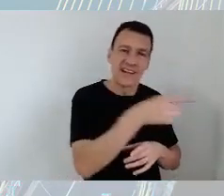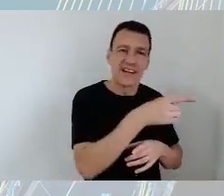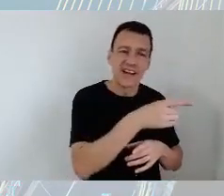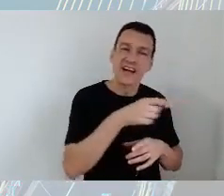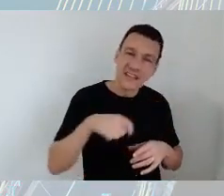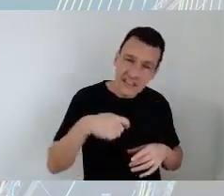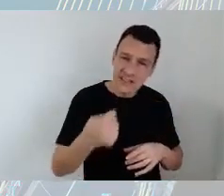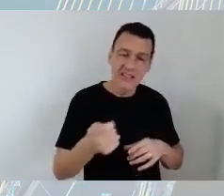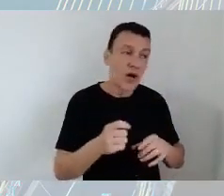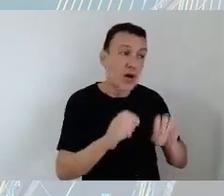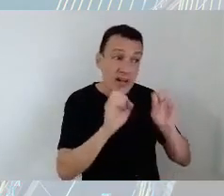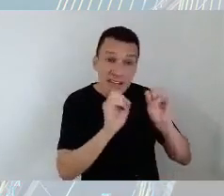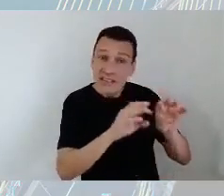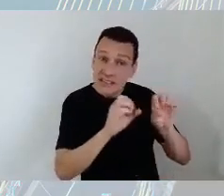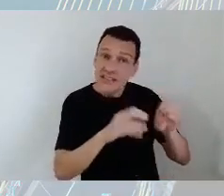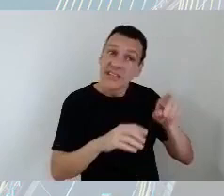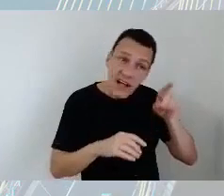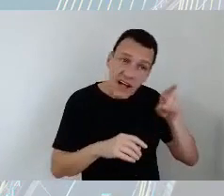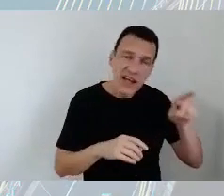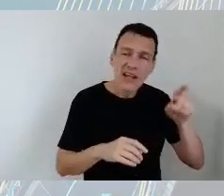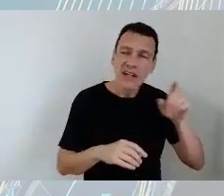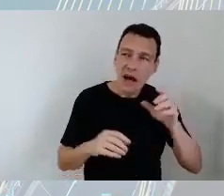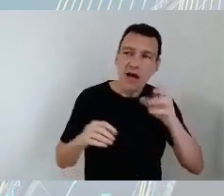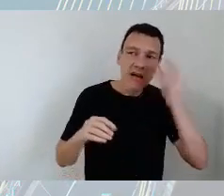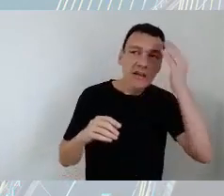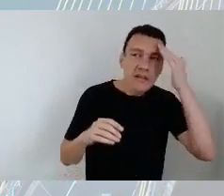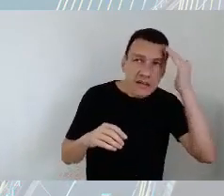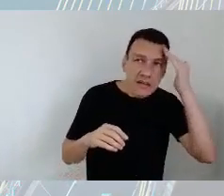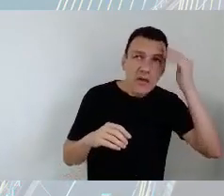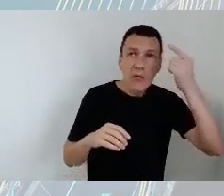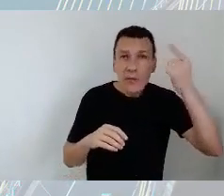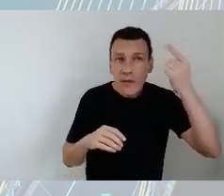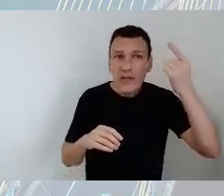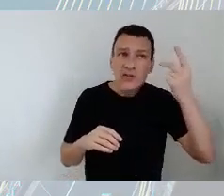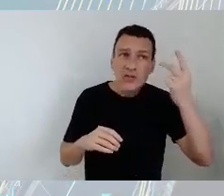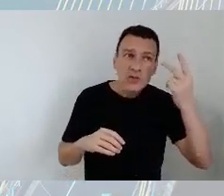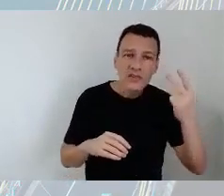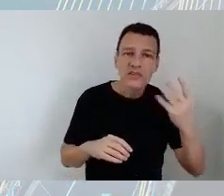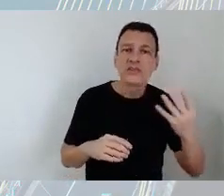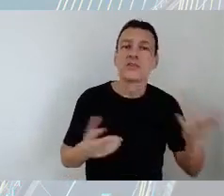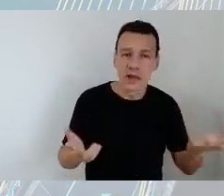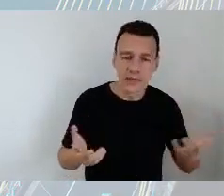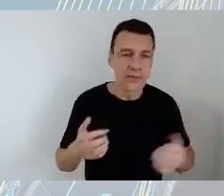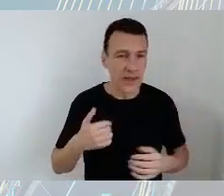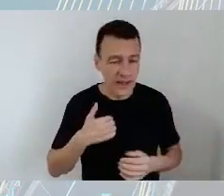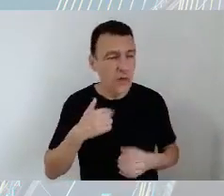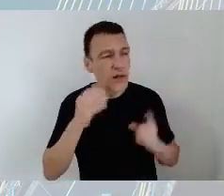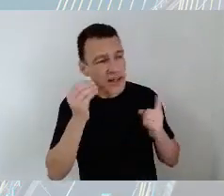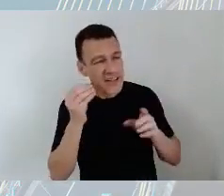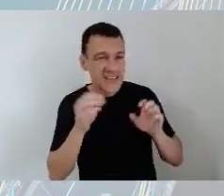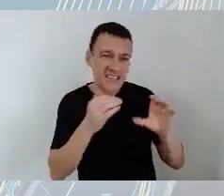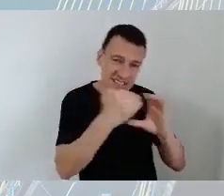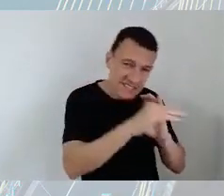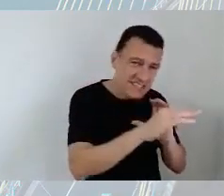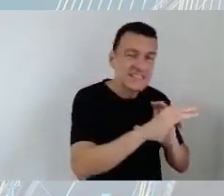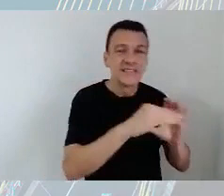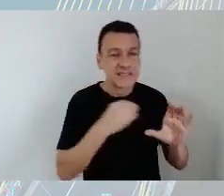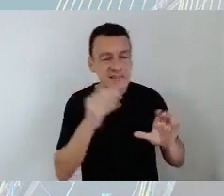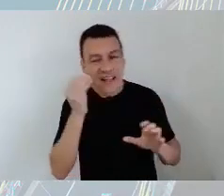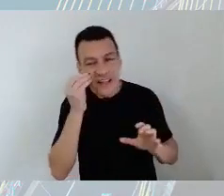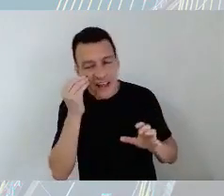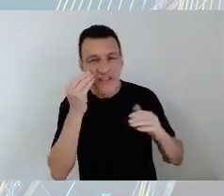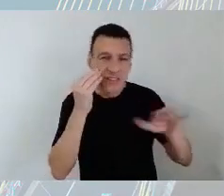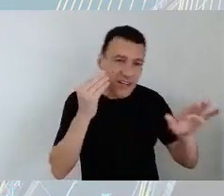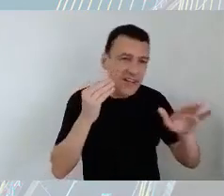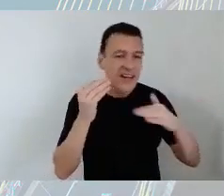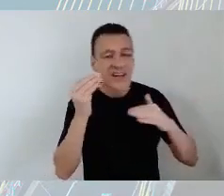elementos. Então, o que eu tenho visto desses testes, né, e aí fica o convite para vocês também testarem e tentarem quebrar o